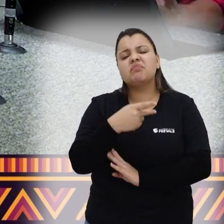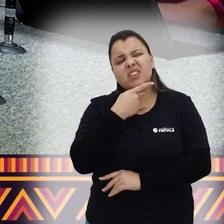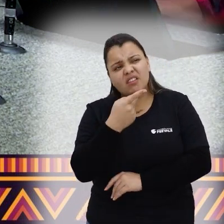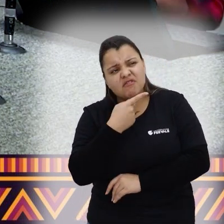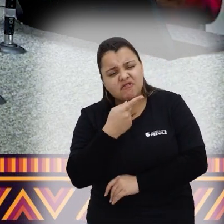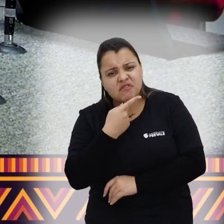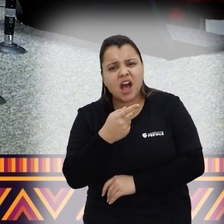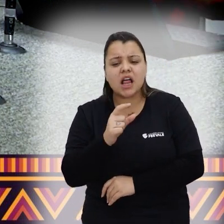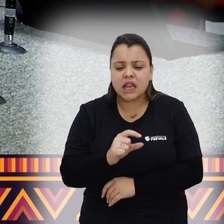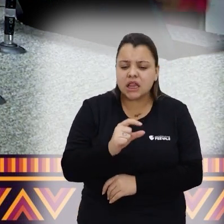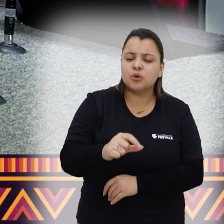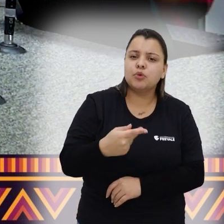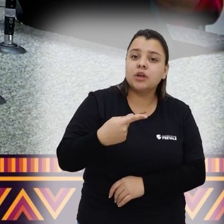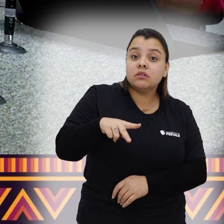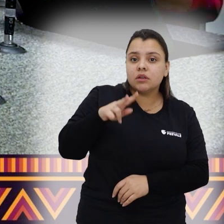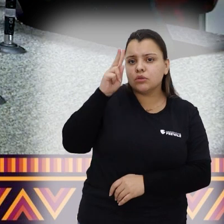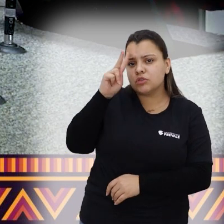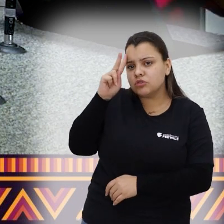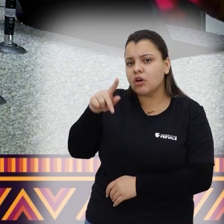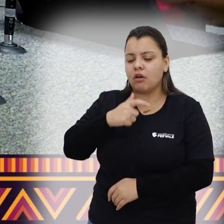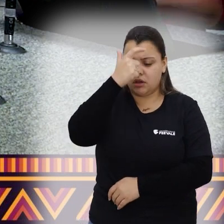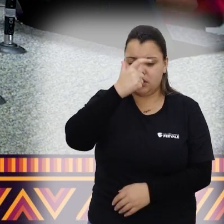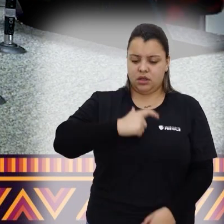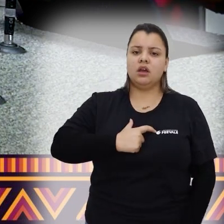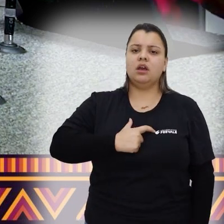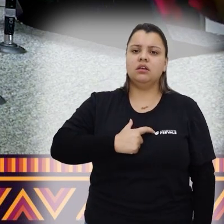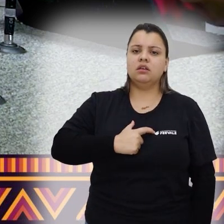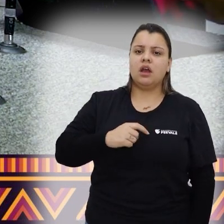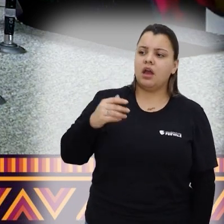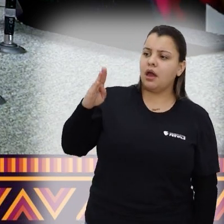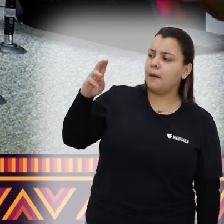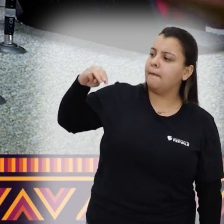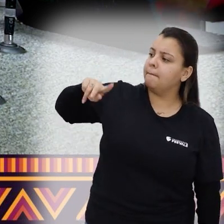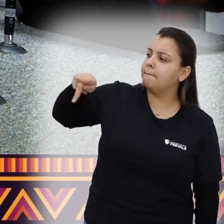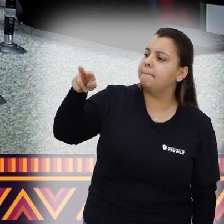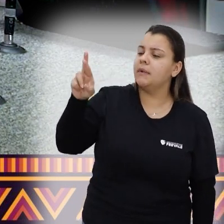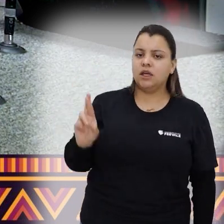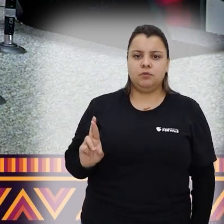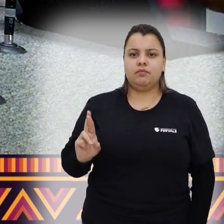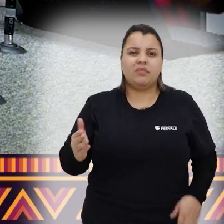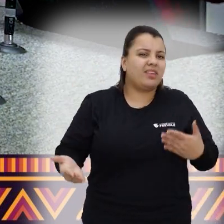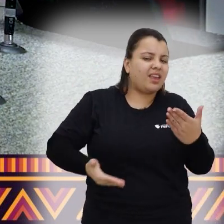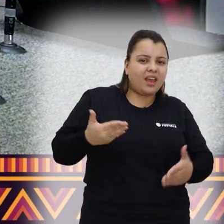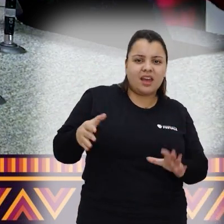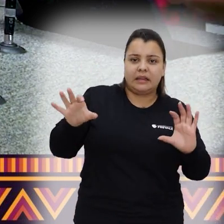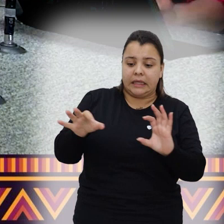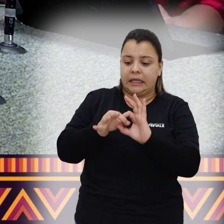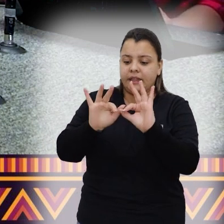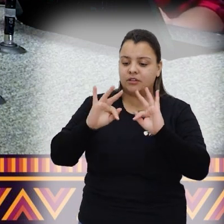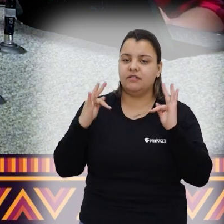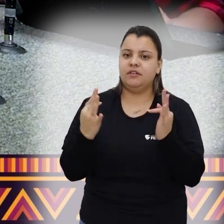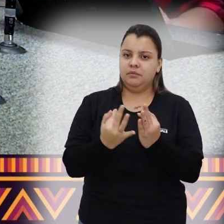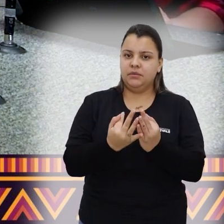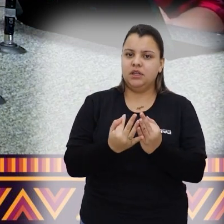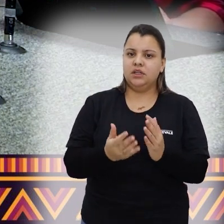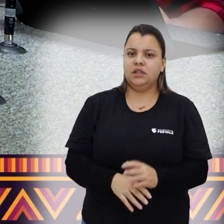ti, conta um pouquinho de quem é o Benhur, como ele surgiu, de onde ele veio, quem são o vínculo familiar,